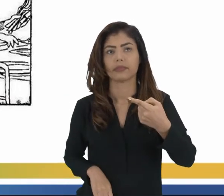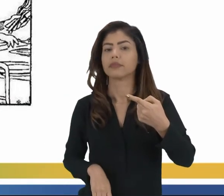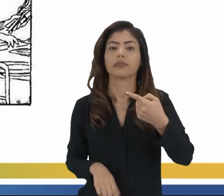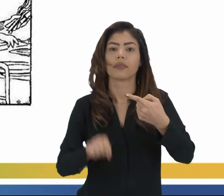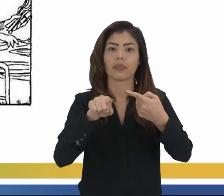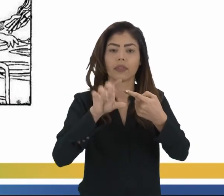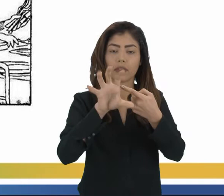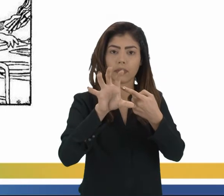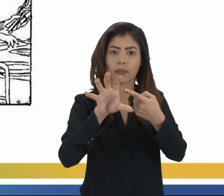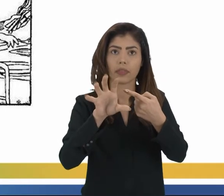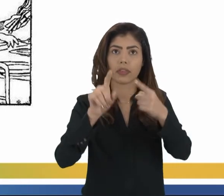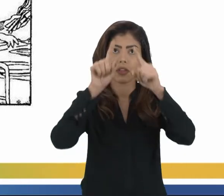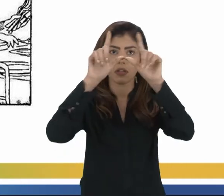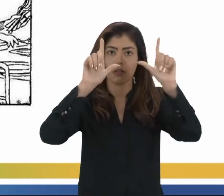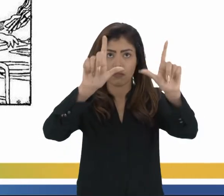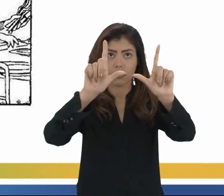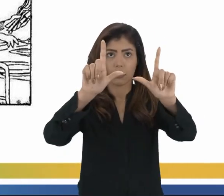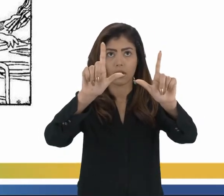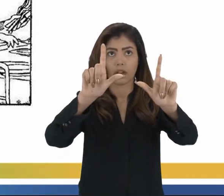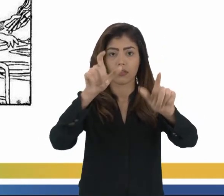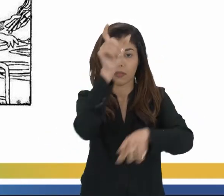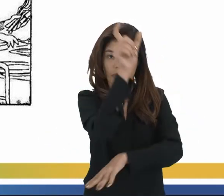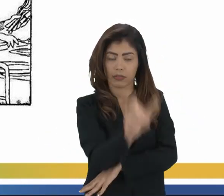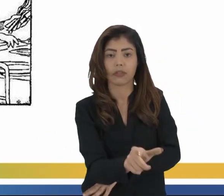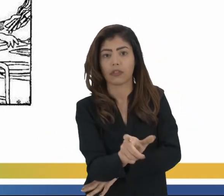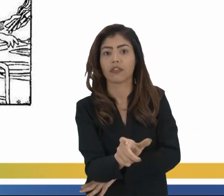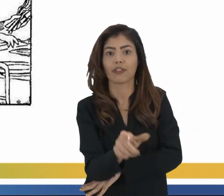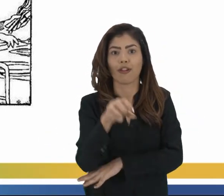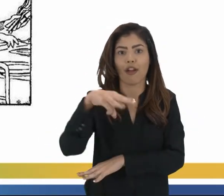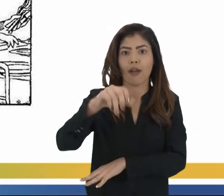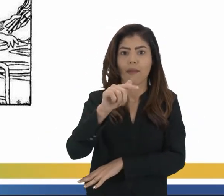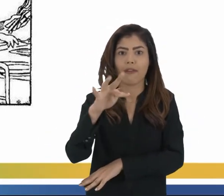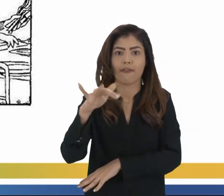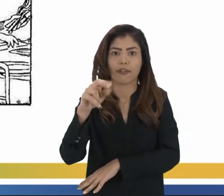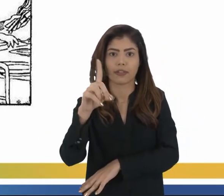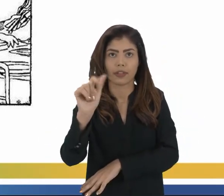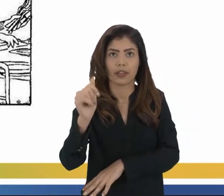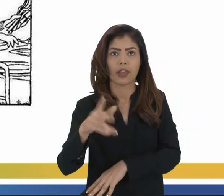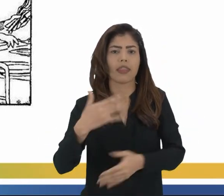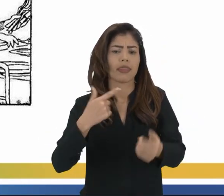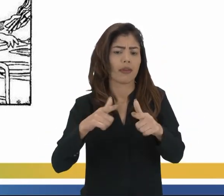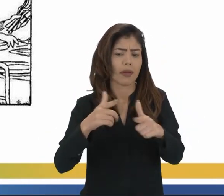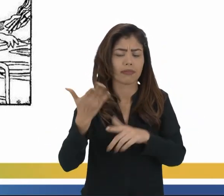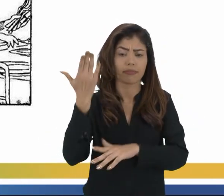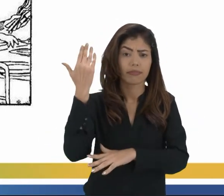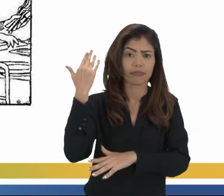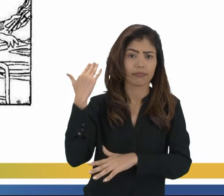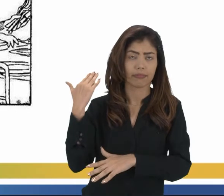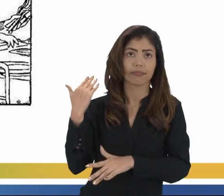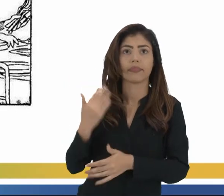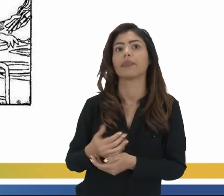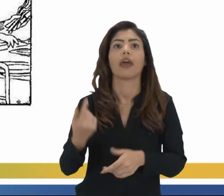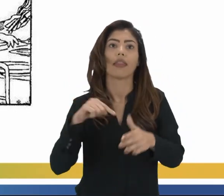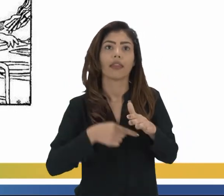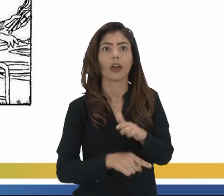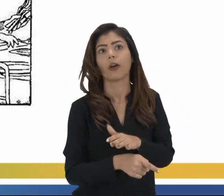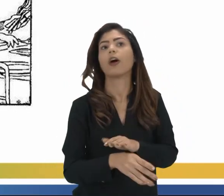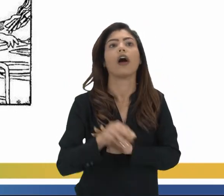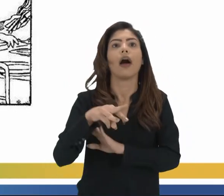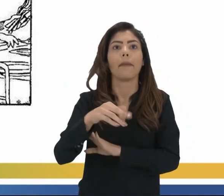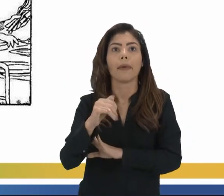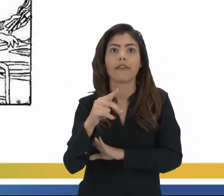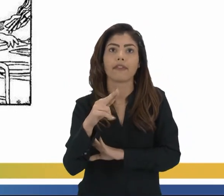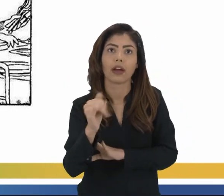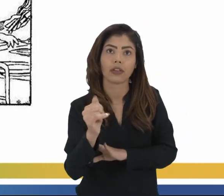tenho aí para vocês um quadrinho da personagem Mafalda, que trabalhamos lá na segunda aula. Dentro do quadrinho aparece